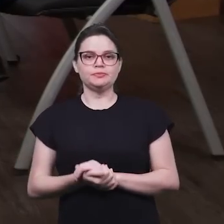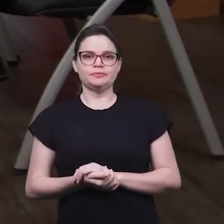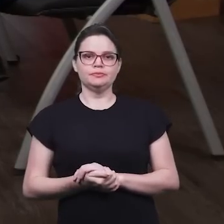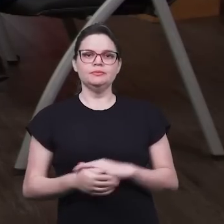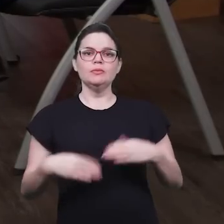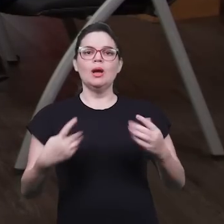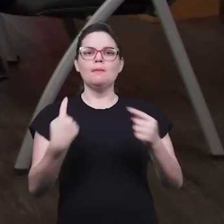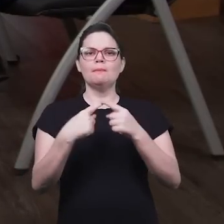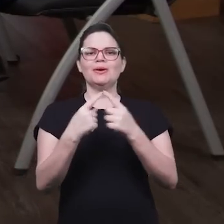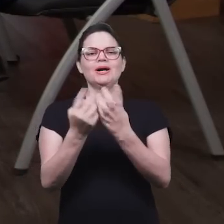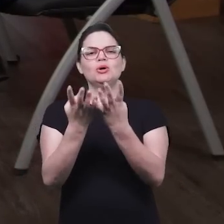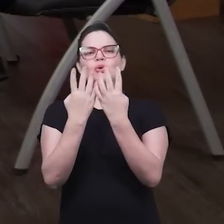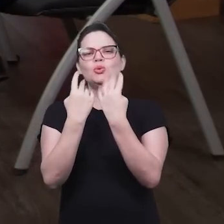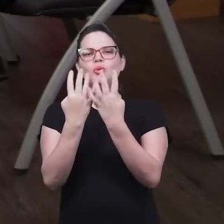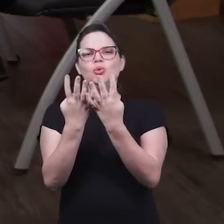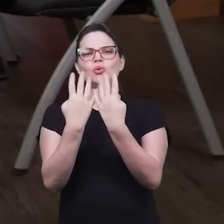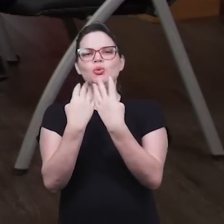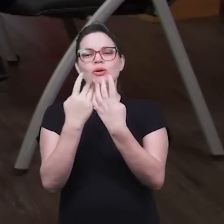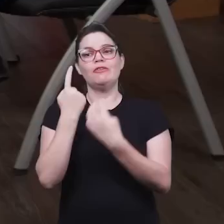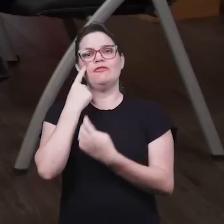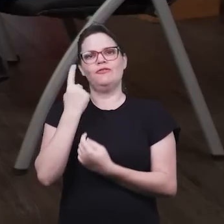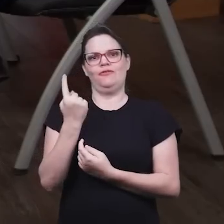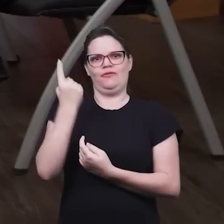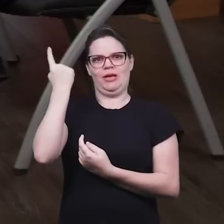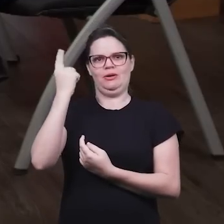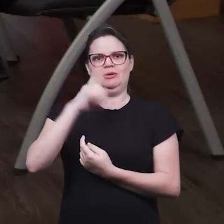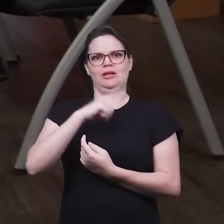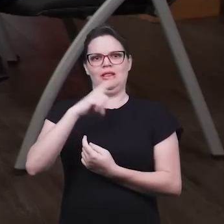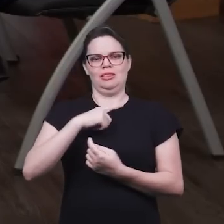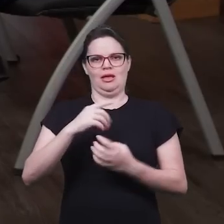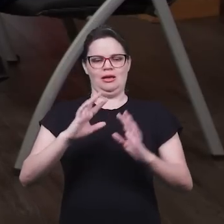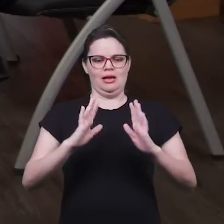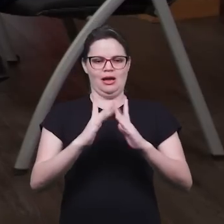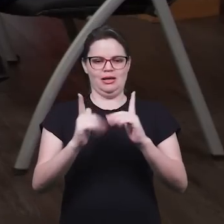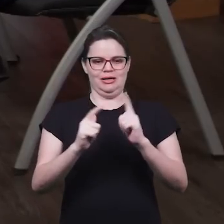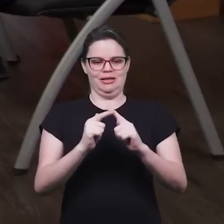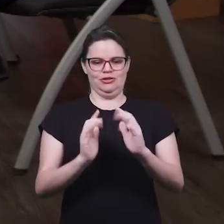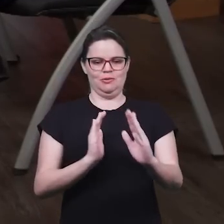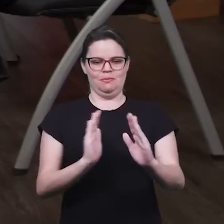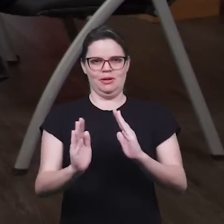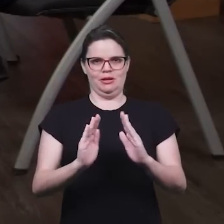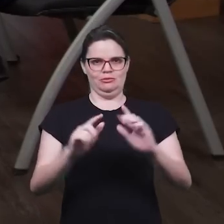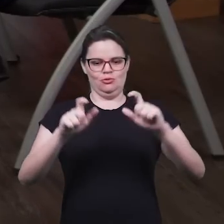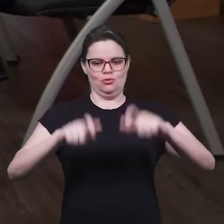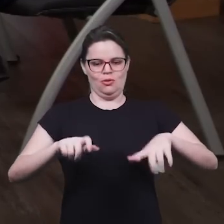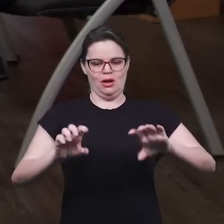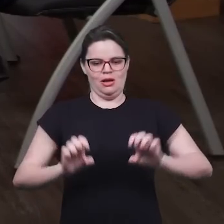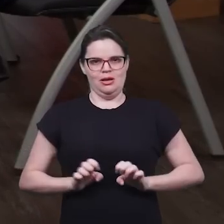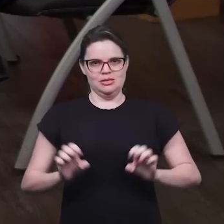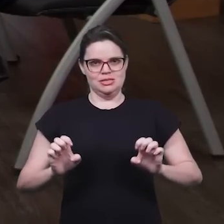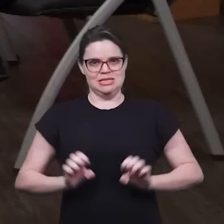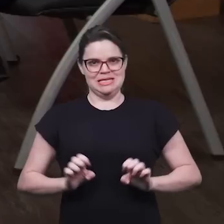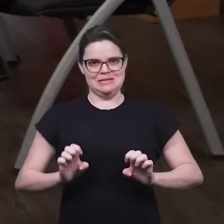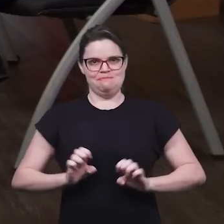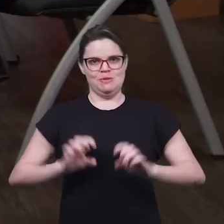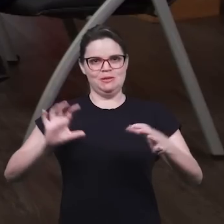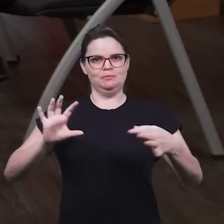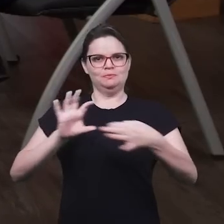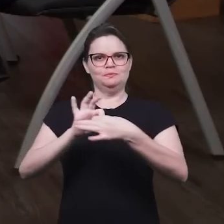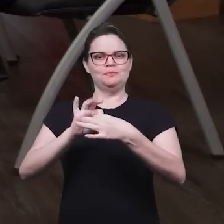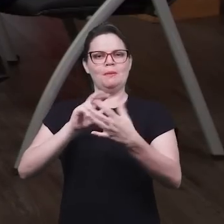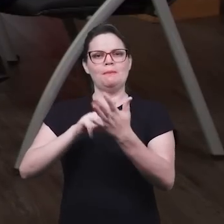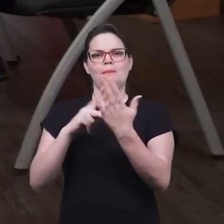na coluna inferior, trigo e joio. Jerônimo, o que nós podemos neste início aqui da